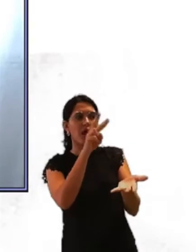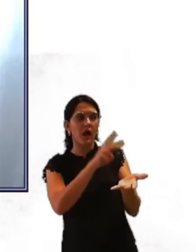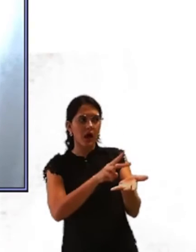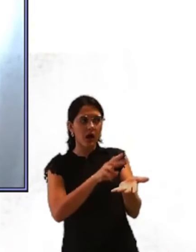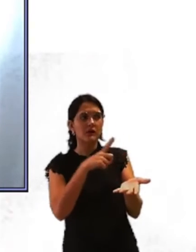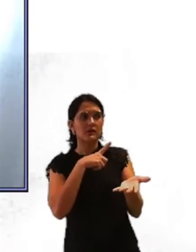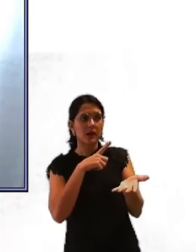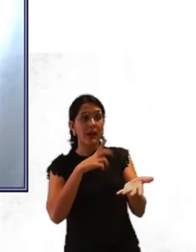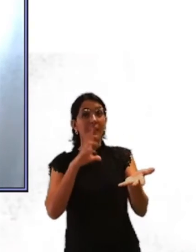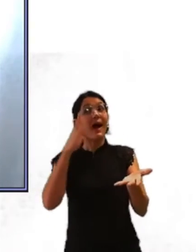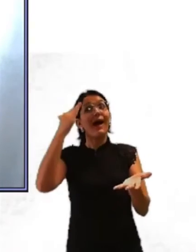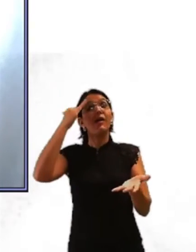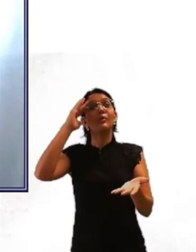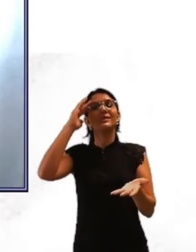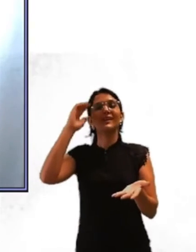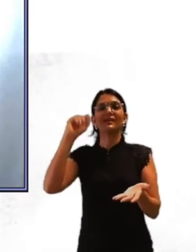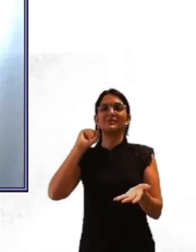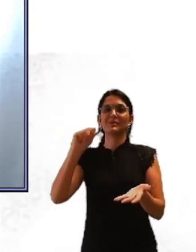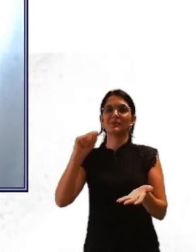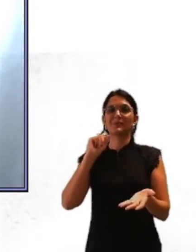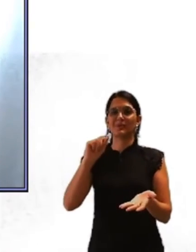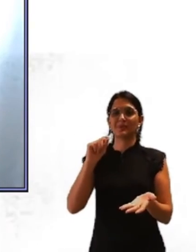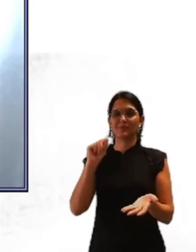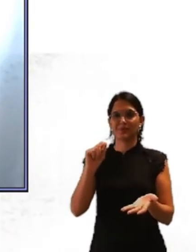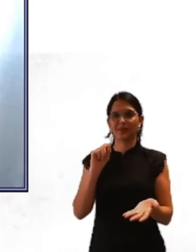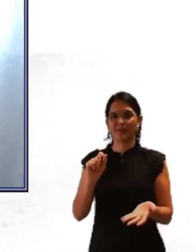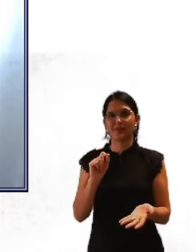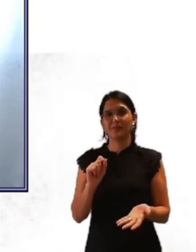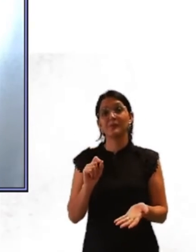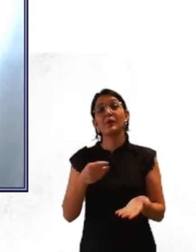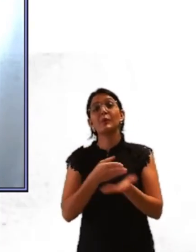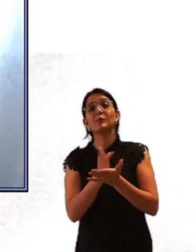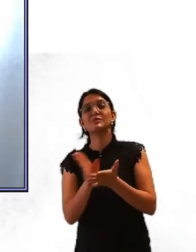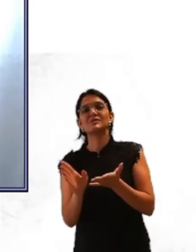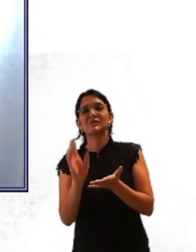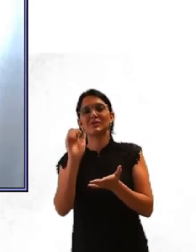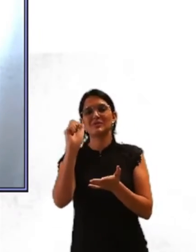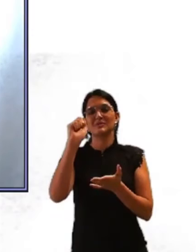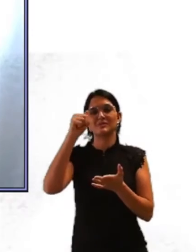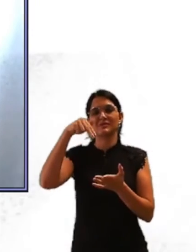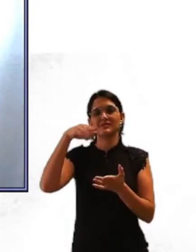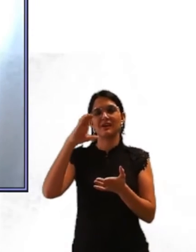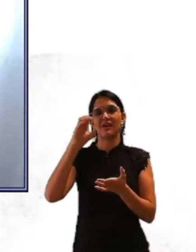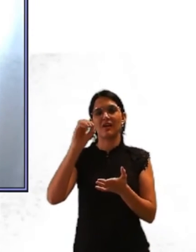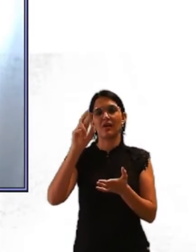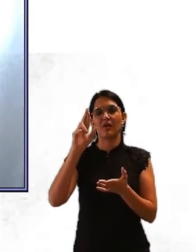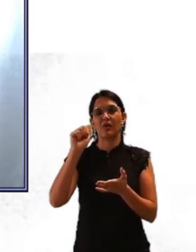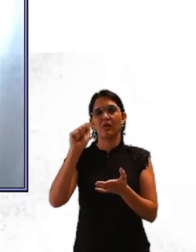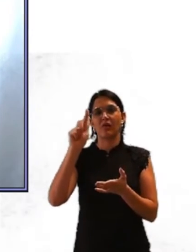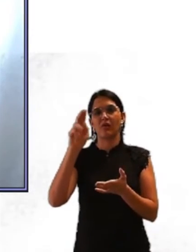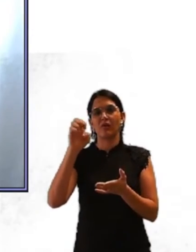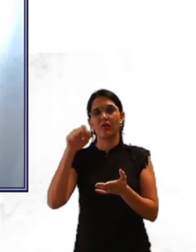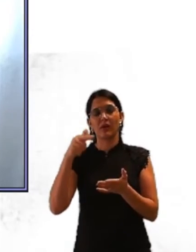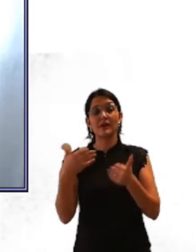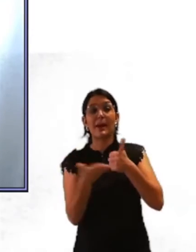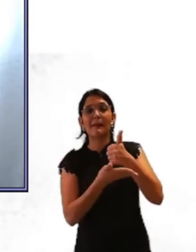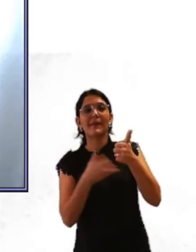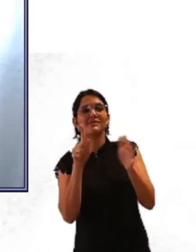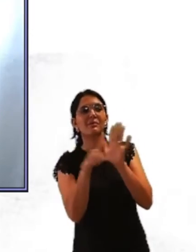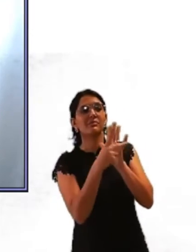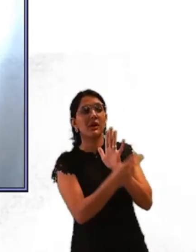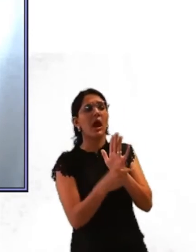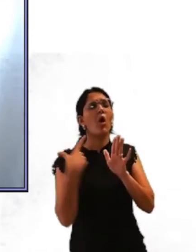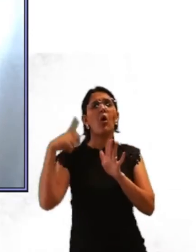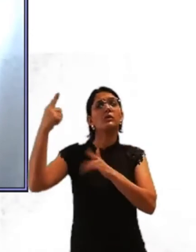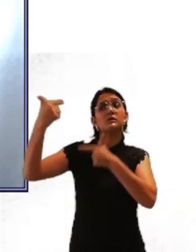O desvio do viés de ancoragem é ele se embasar ali e, vamos dizer assim, não admitir discussão posterior que